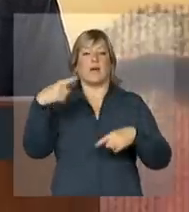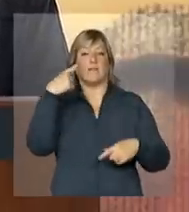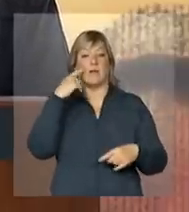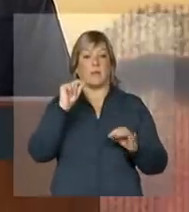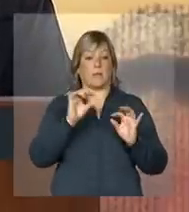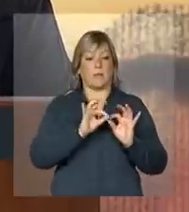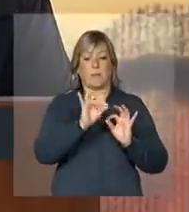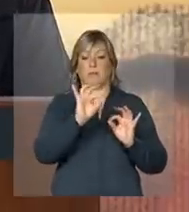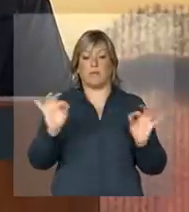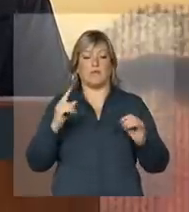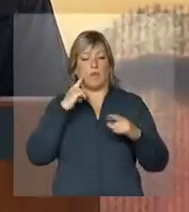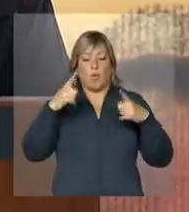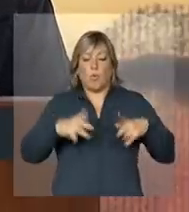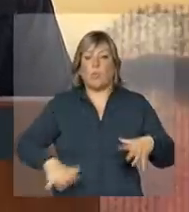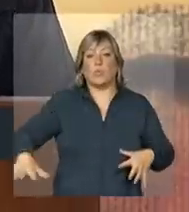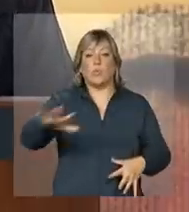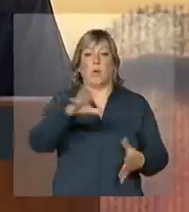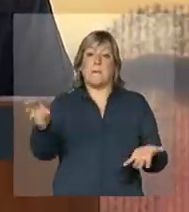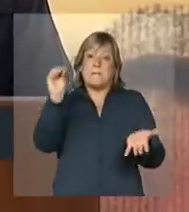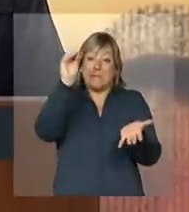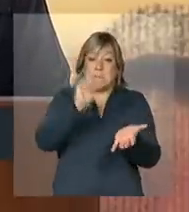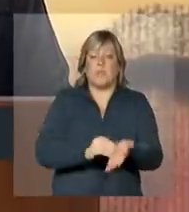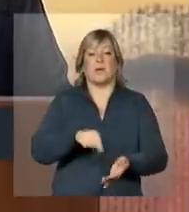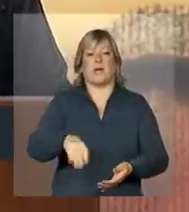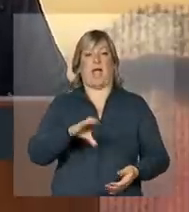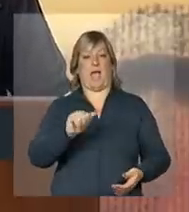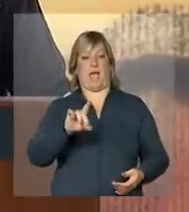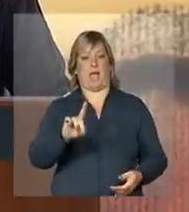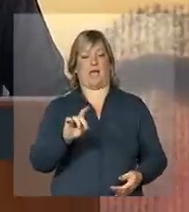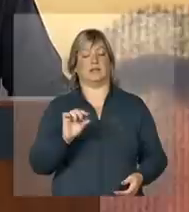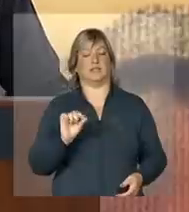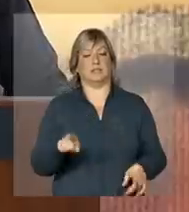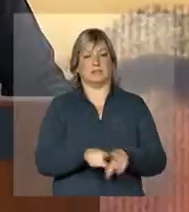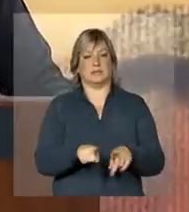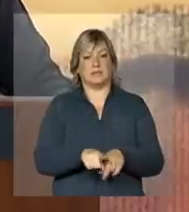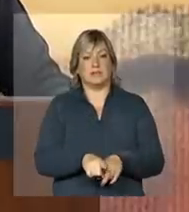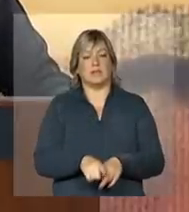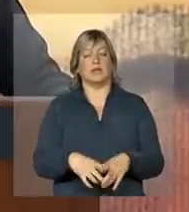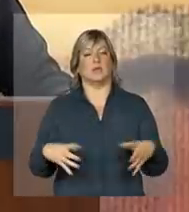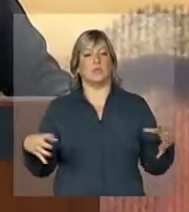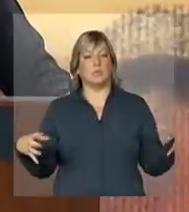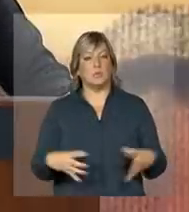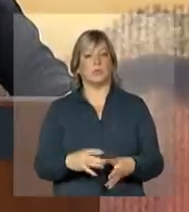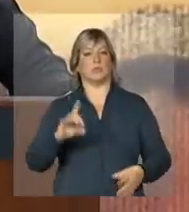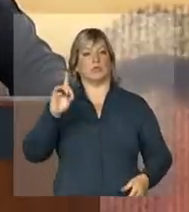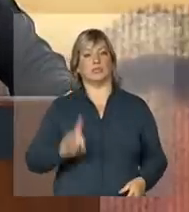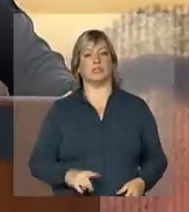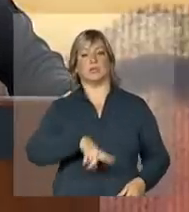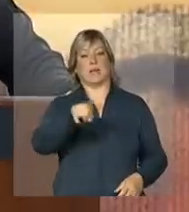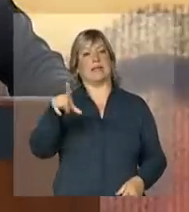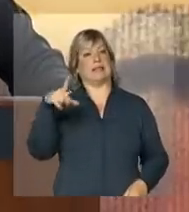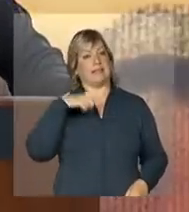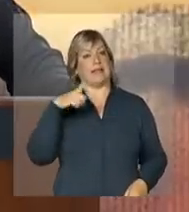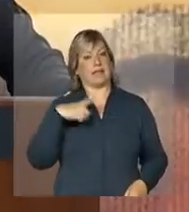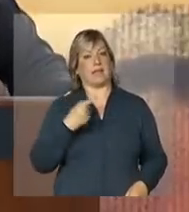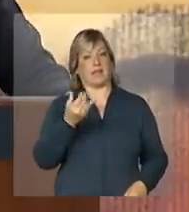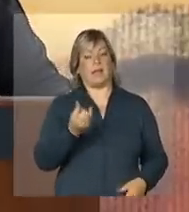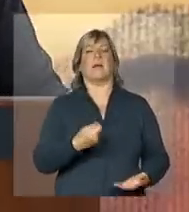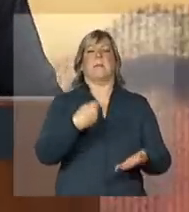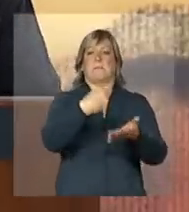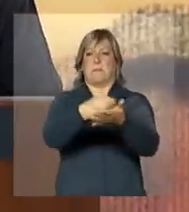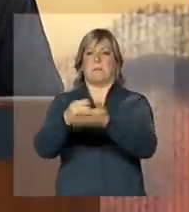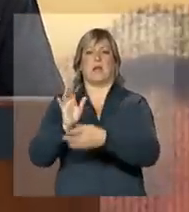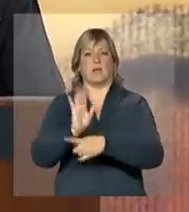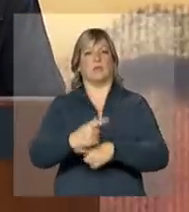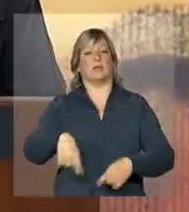a a população quilombola no cadastro e com isso levar o conjunto dos direitos que essas populações têm inclusive